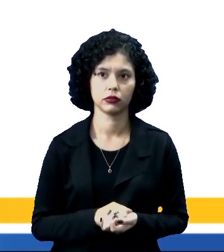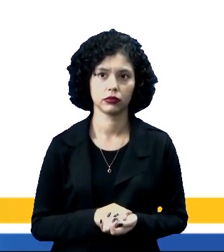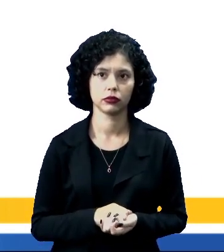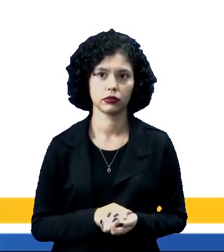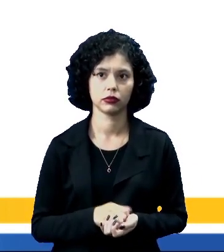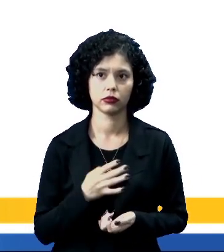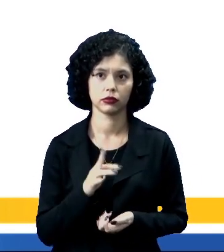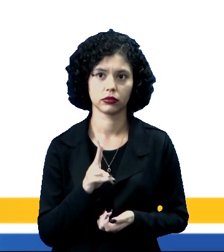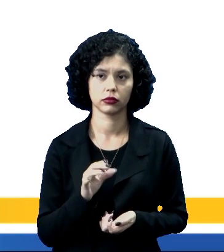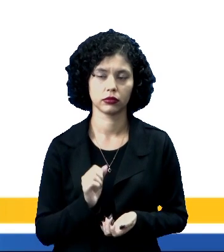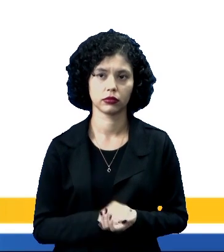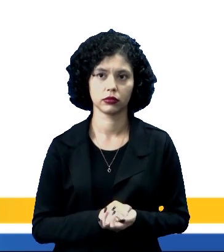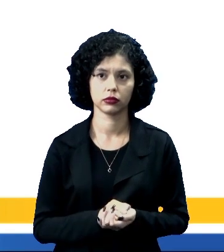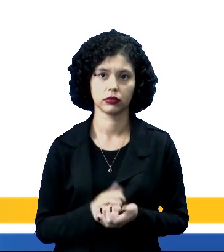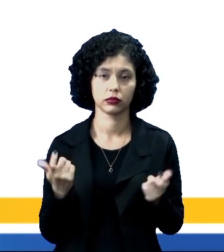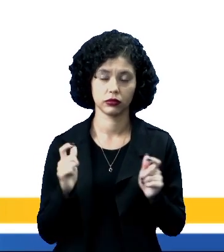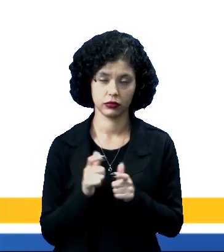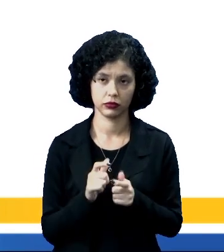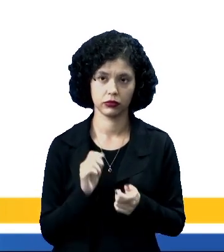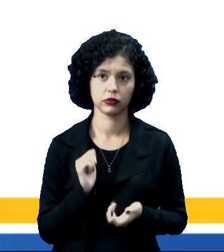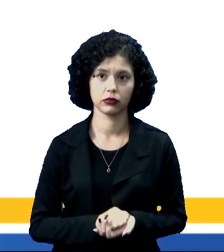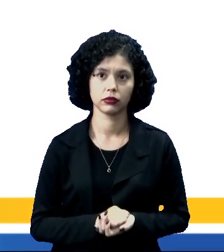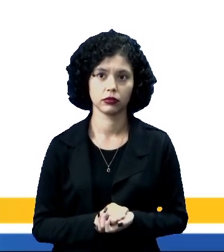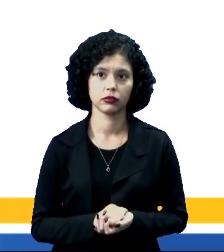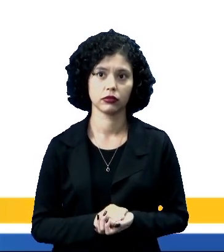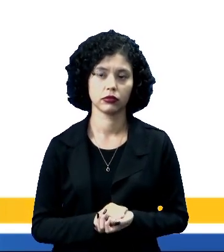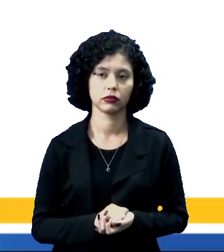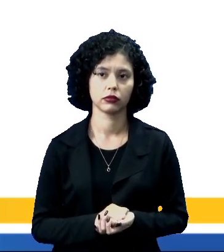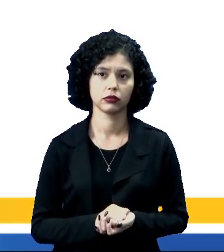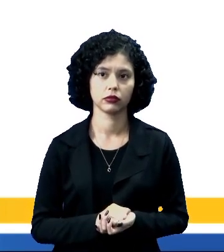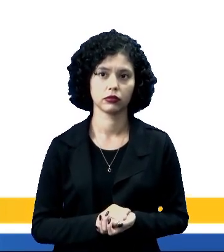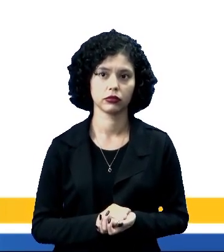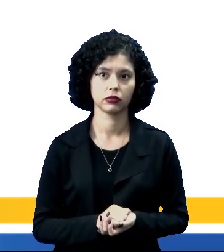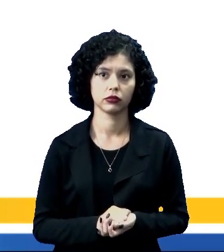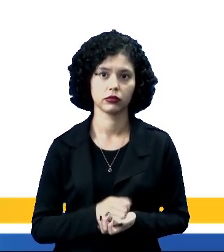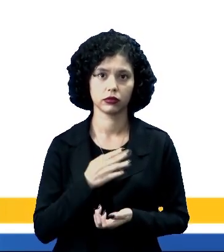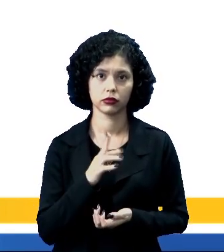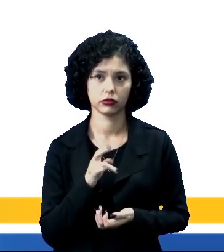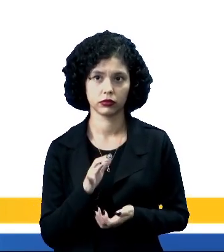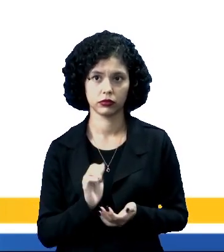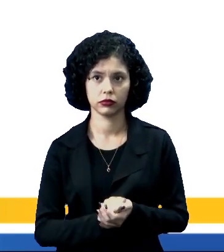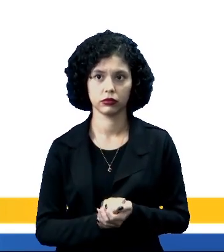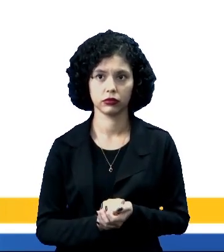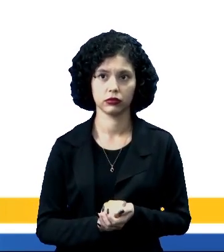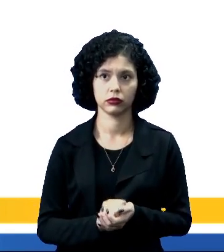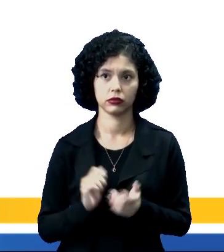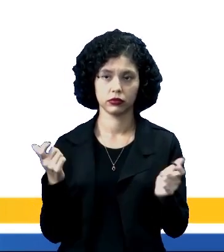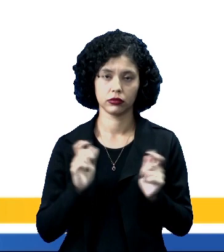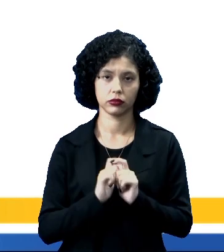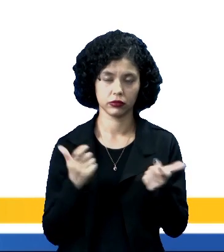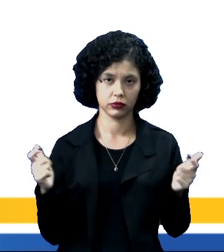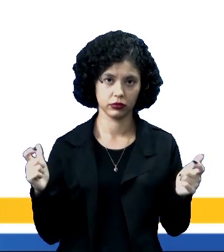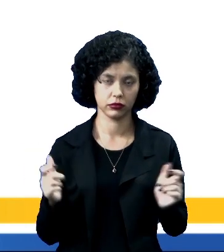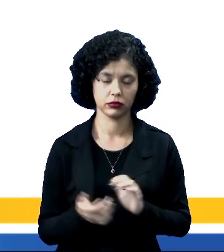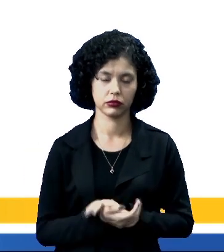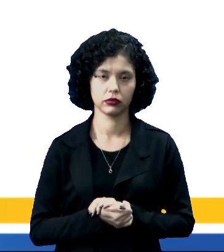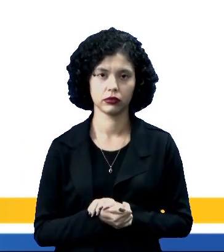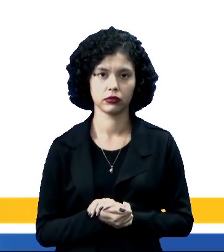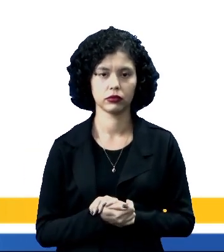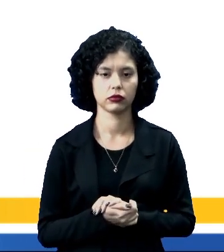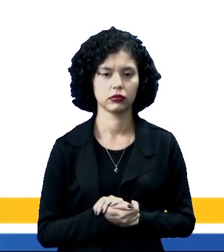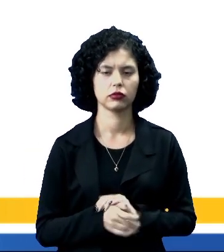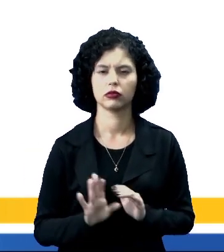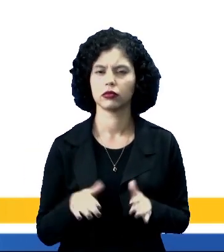os níveis de progesterona e estrógeno diminui ou letra D quando os níveis de progesterona estrógeno aumenta